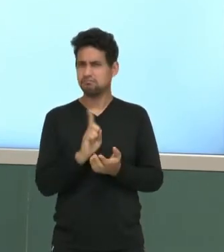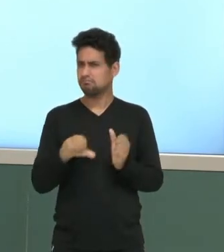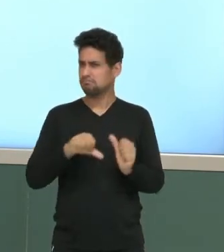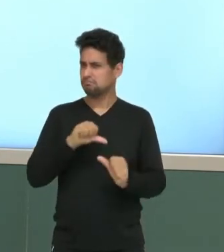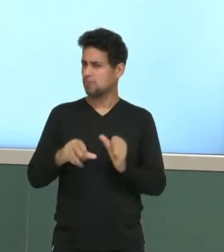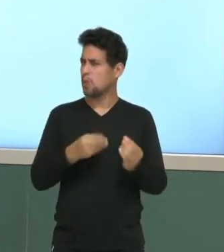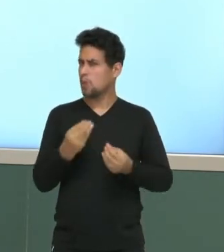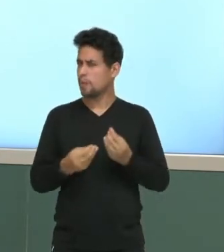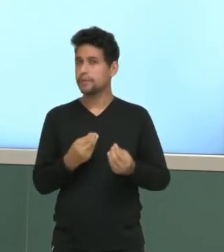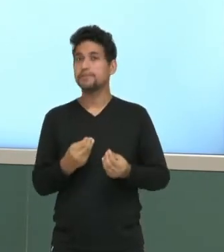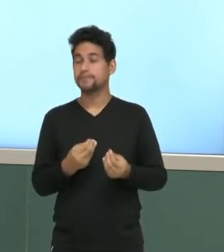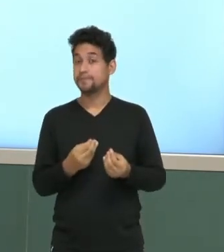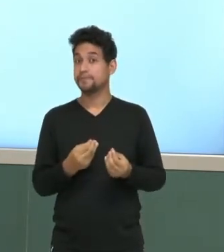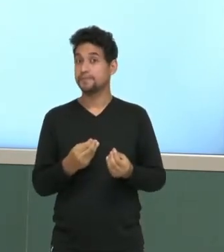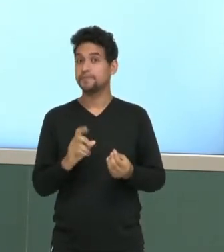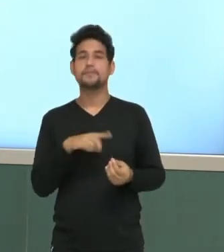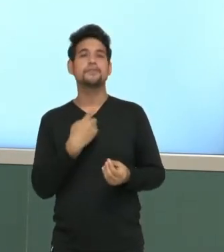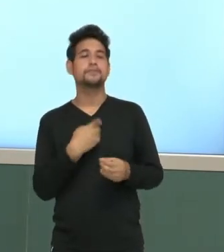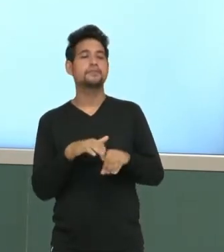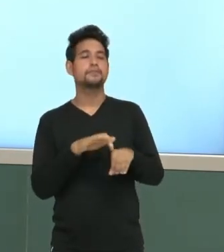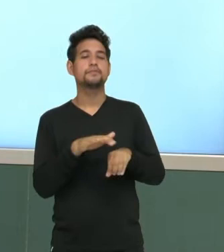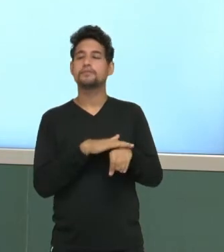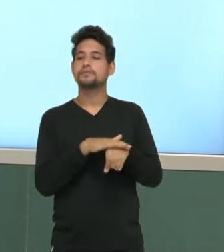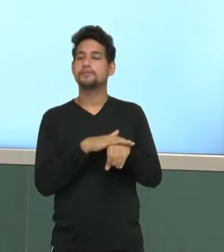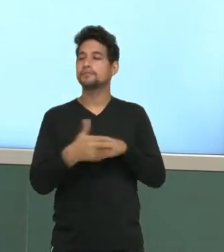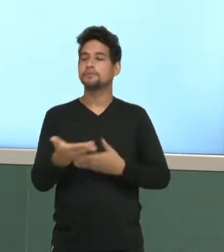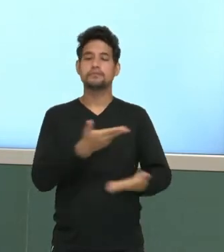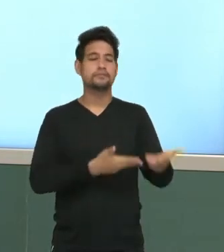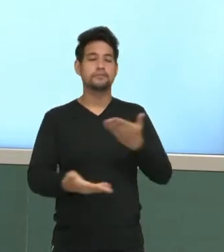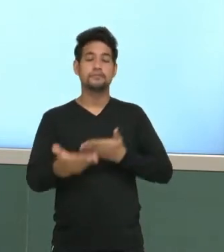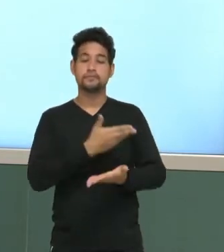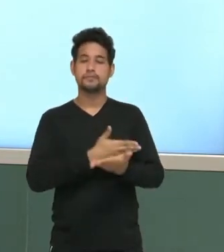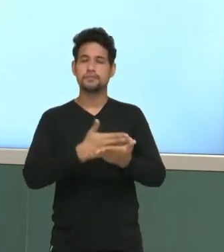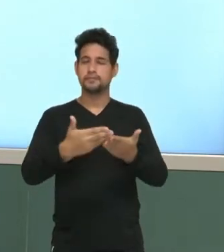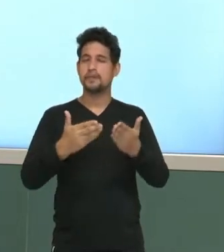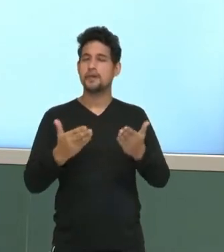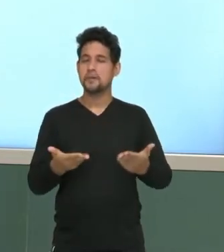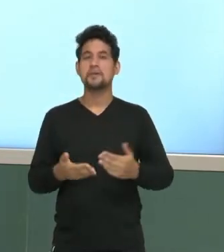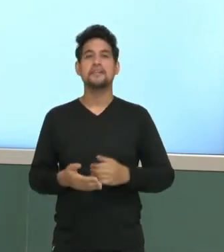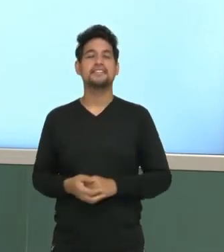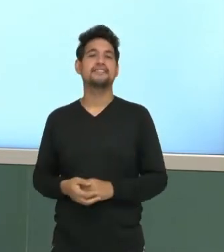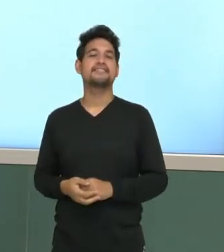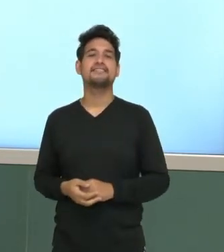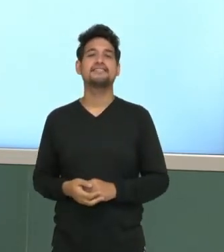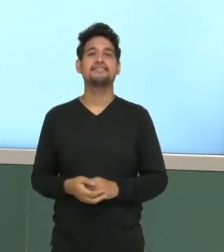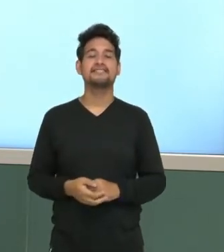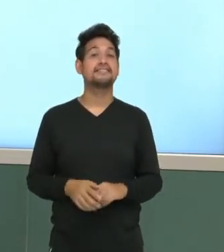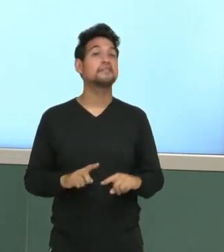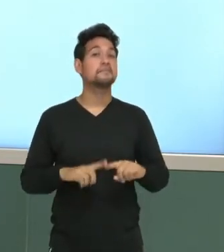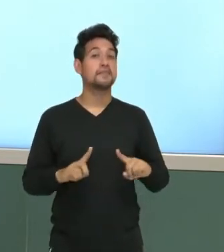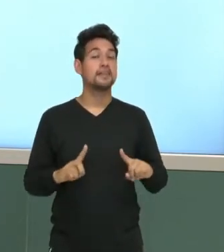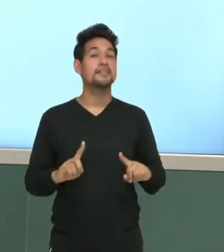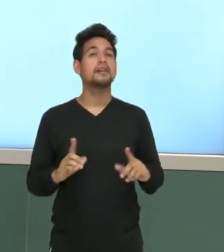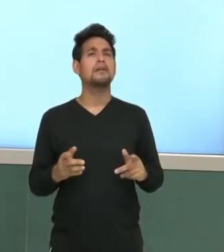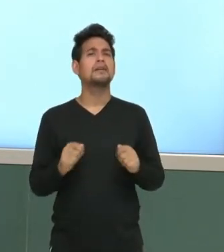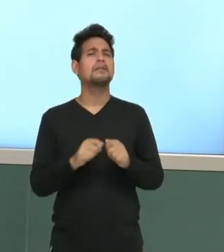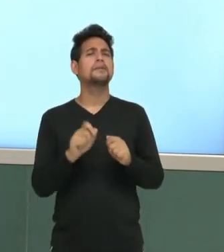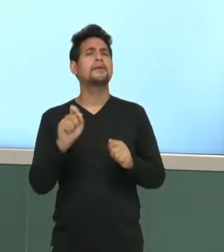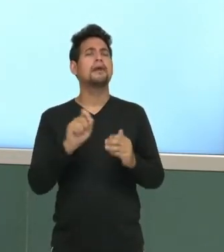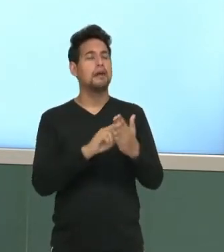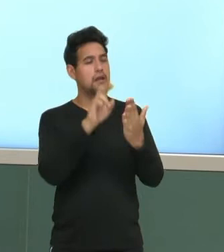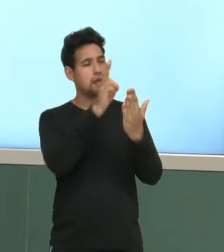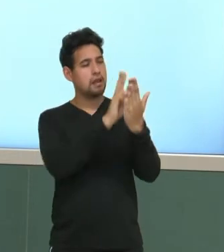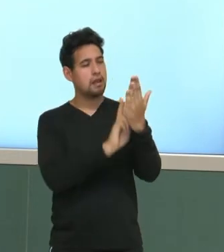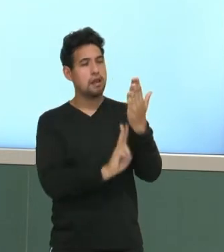transformo? Ah, as nossas discussões vão iniciar a partir dessa situação. E para isso, nós vamos fazer uma